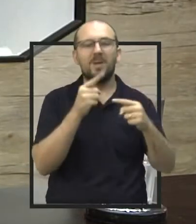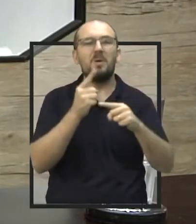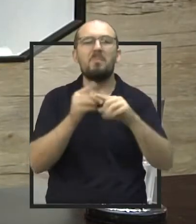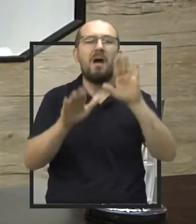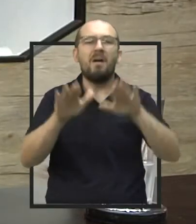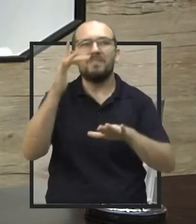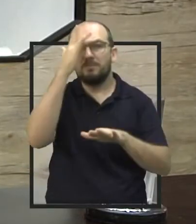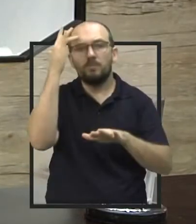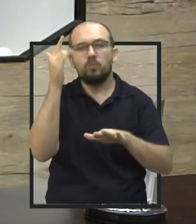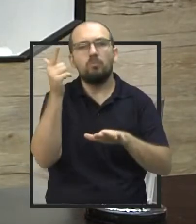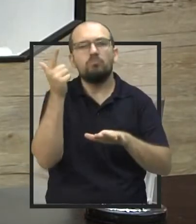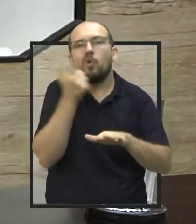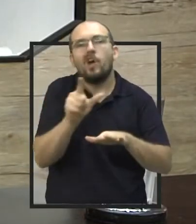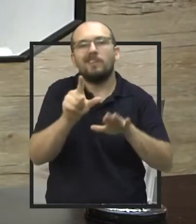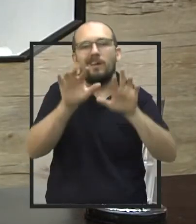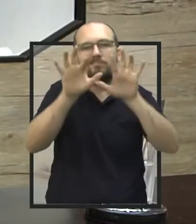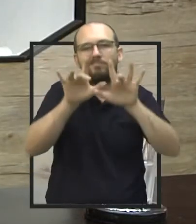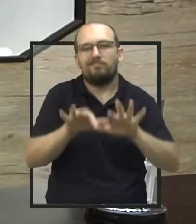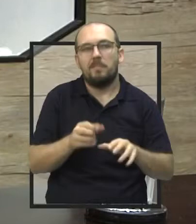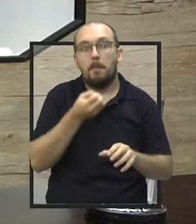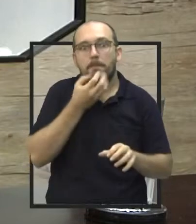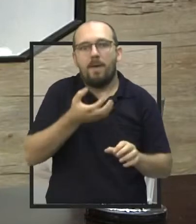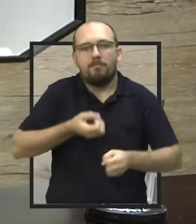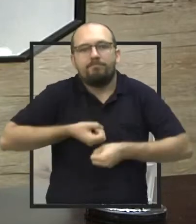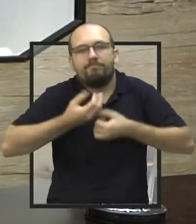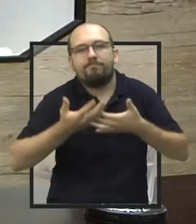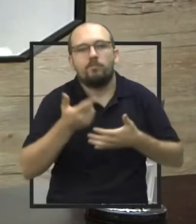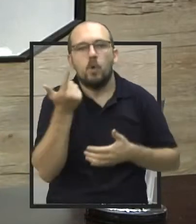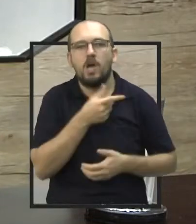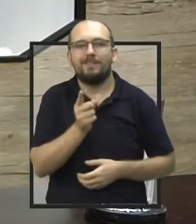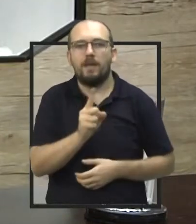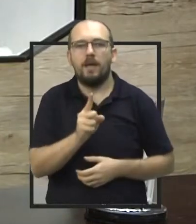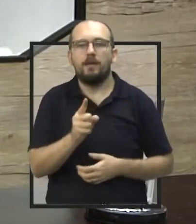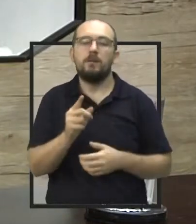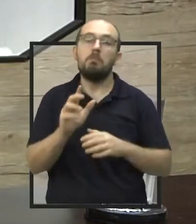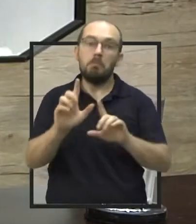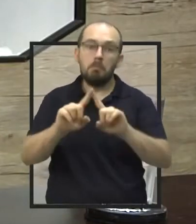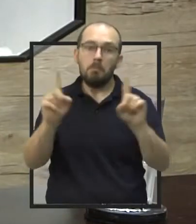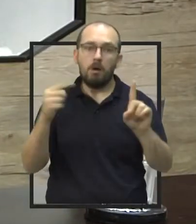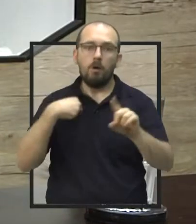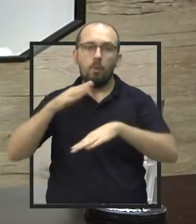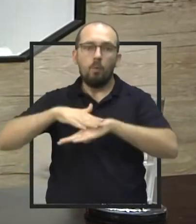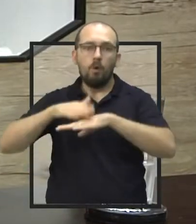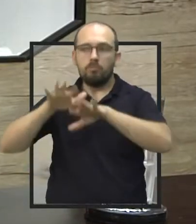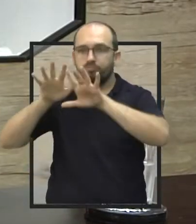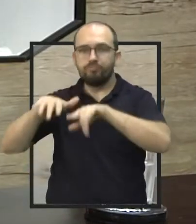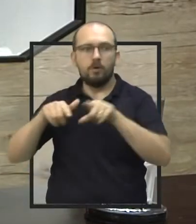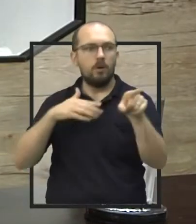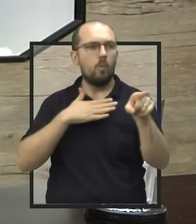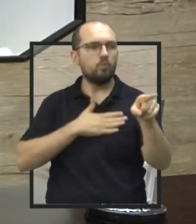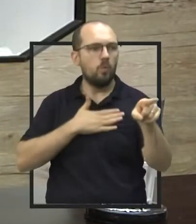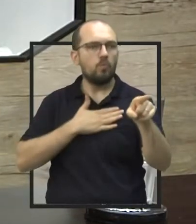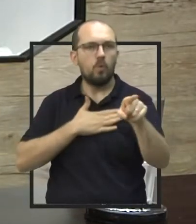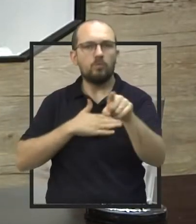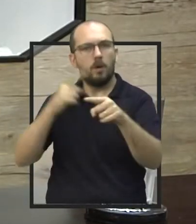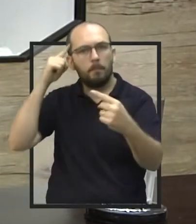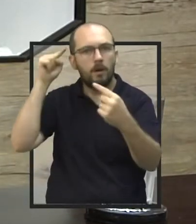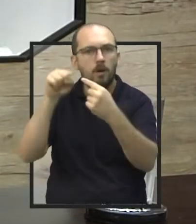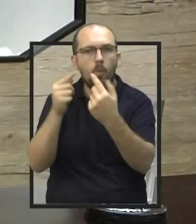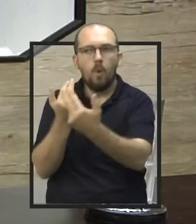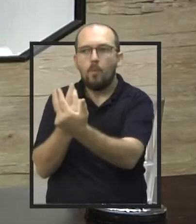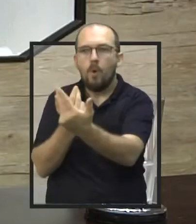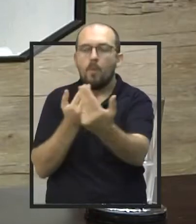refletir sobre a vida, né? E chamar as outras pessoas para reflexão, foi escrevendo. Né, foi